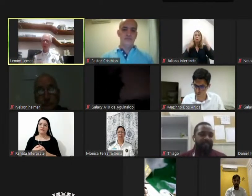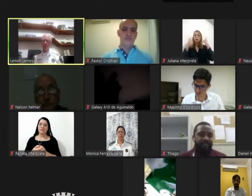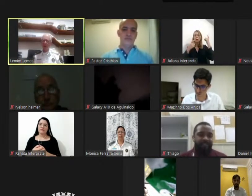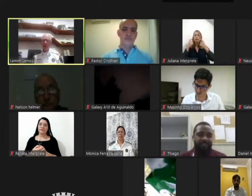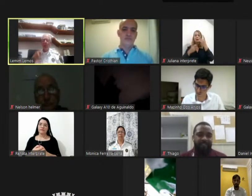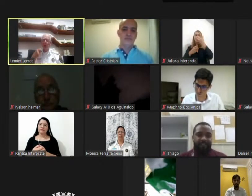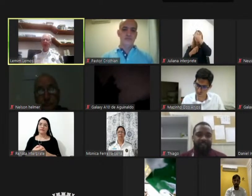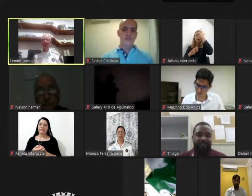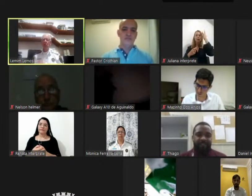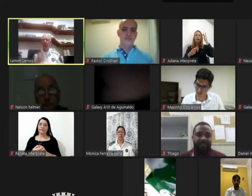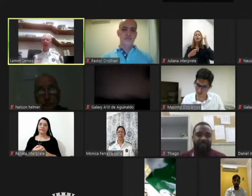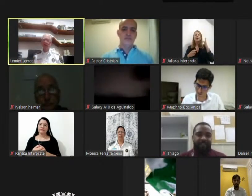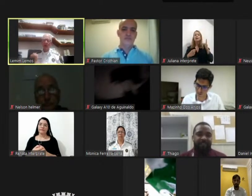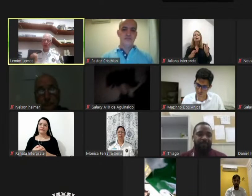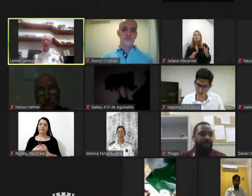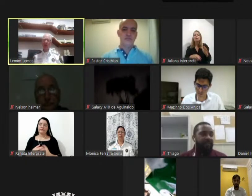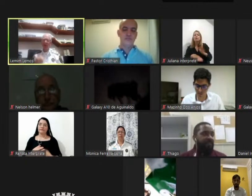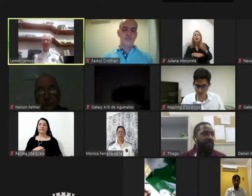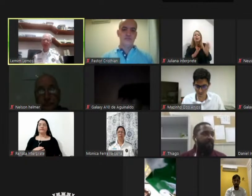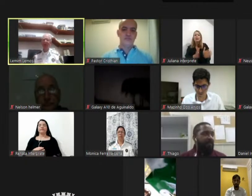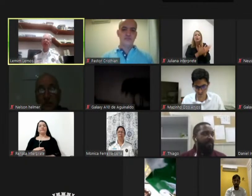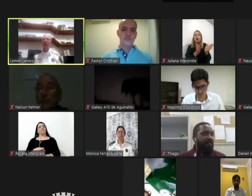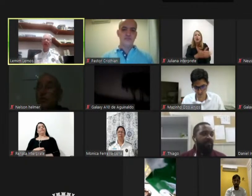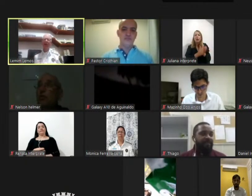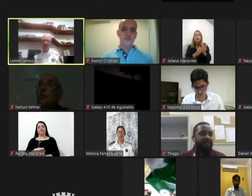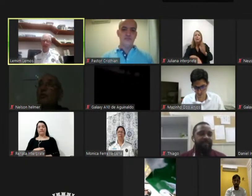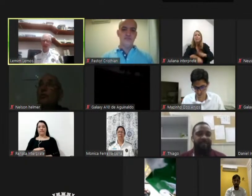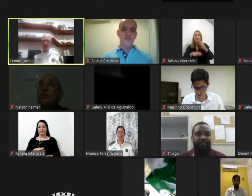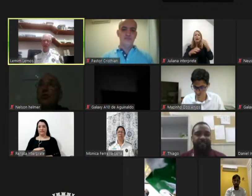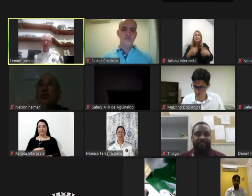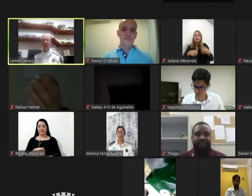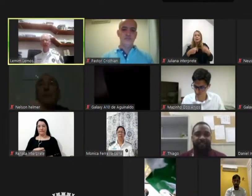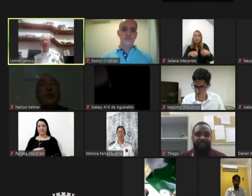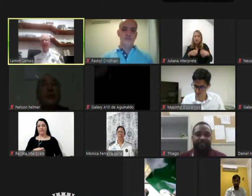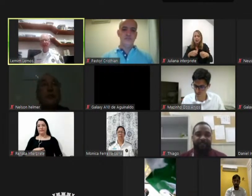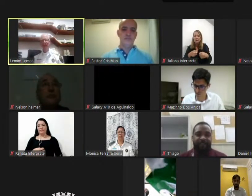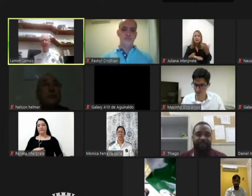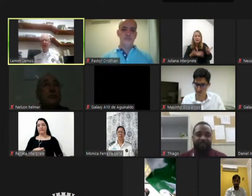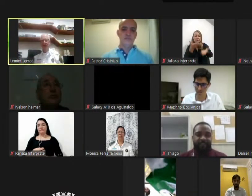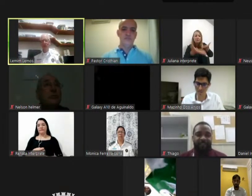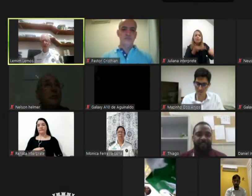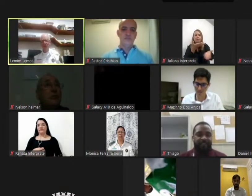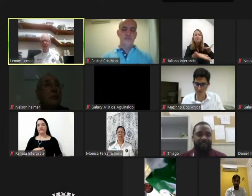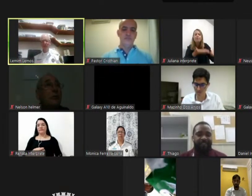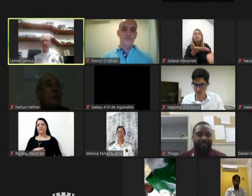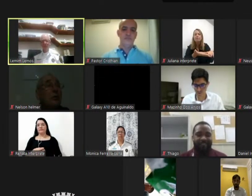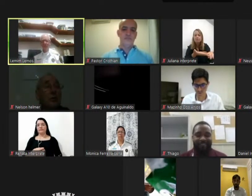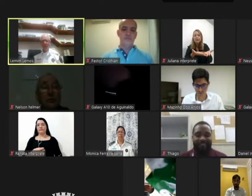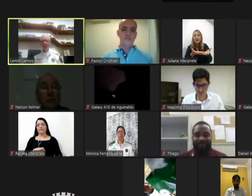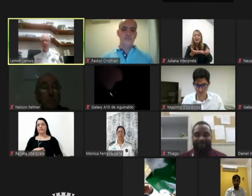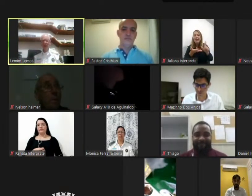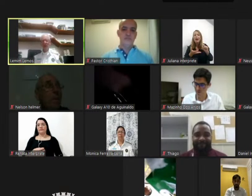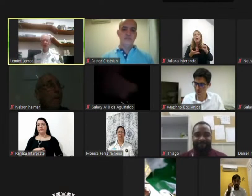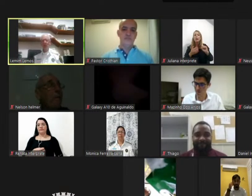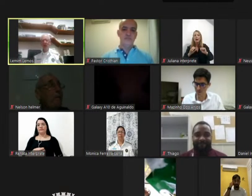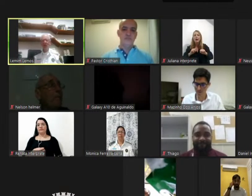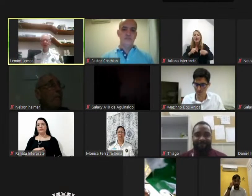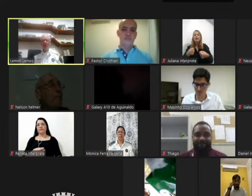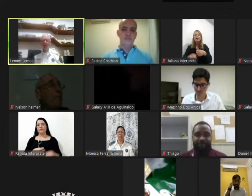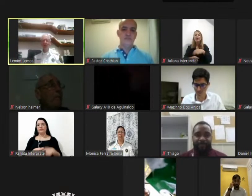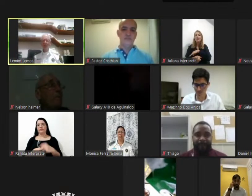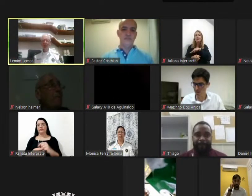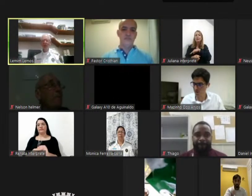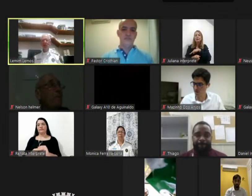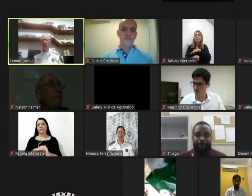menos e poder suprir as suas necessidades básicas. Isso é exercer misericórdia. O sargento